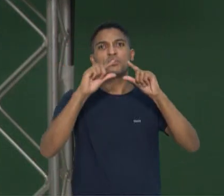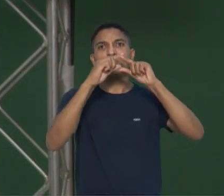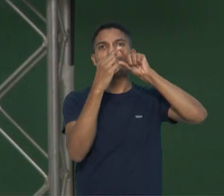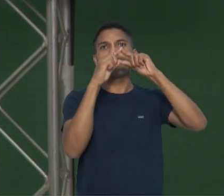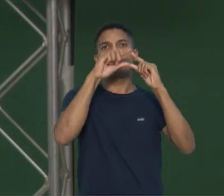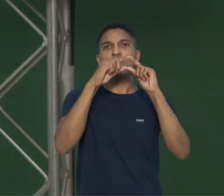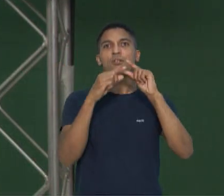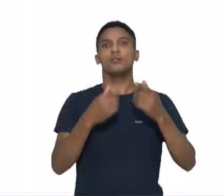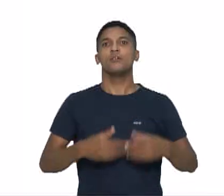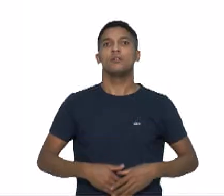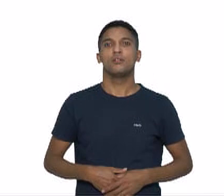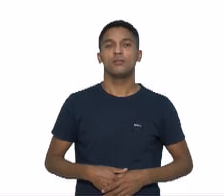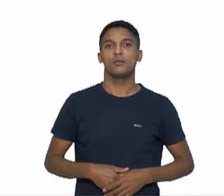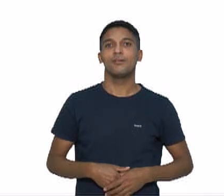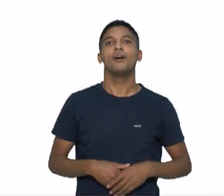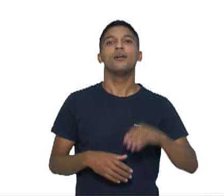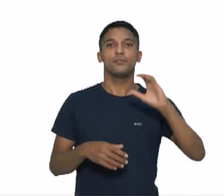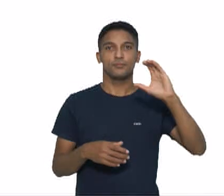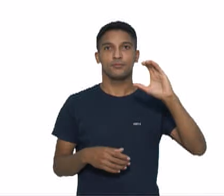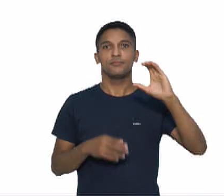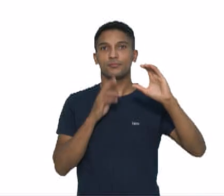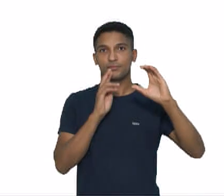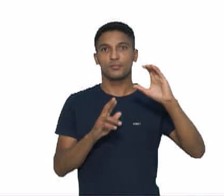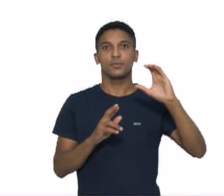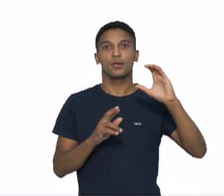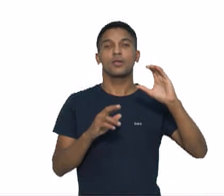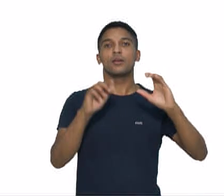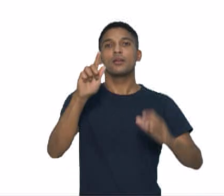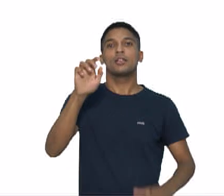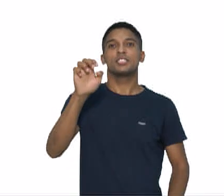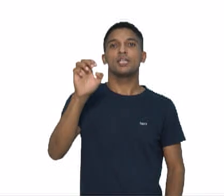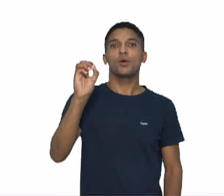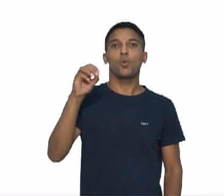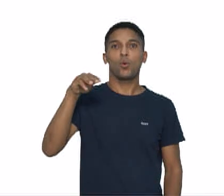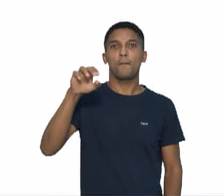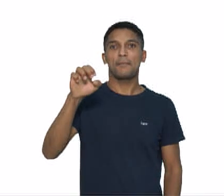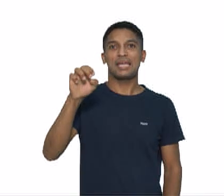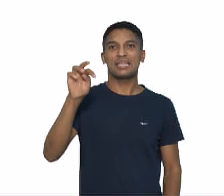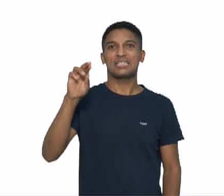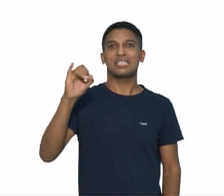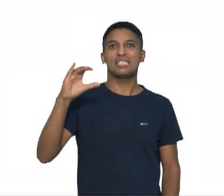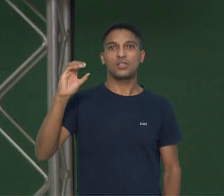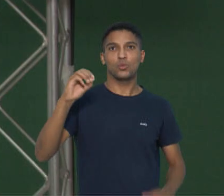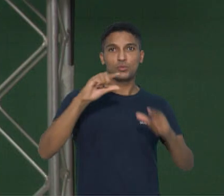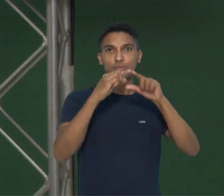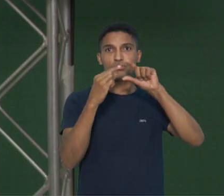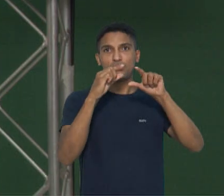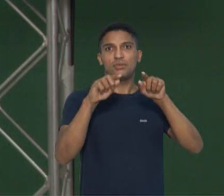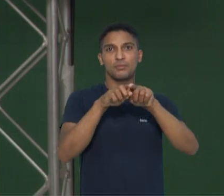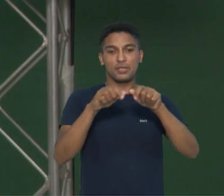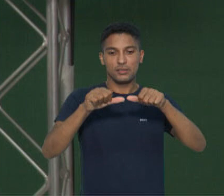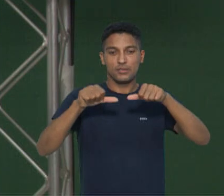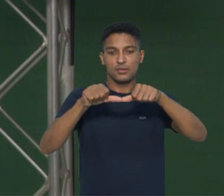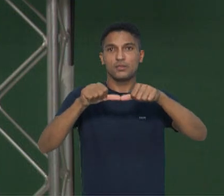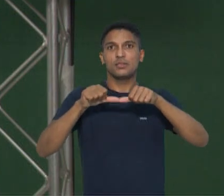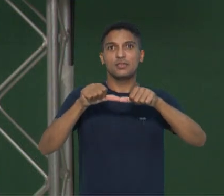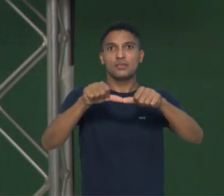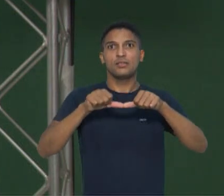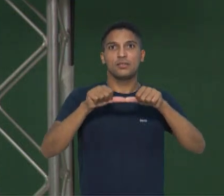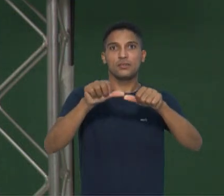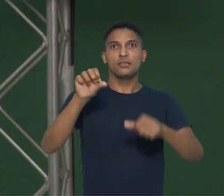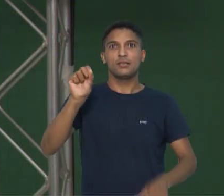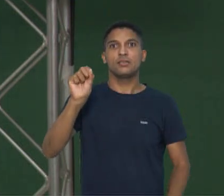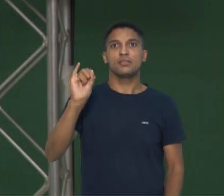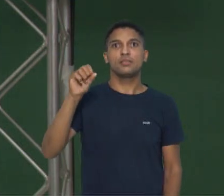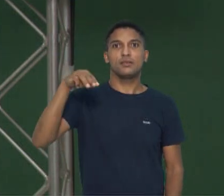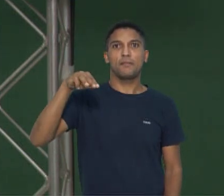lá? Alternativa C, geométricos e simétricos, ok? Ah, deixa eu só falar